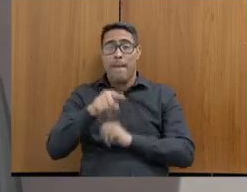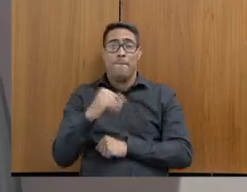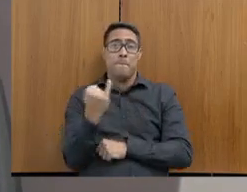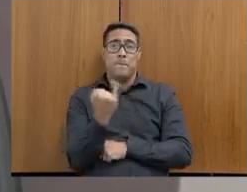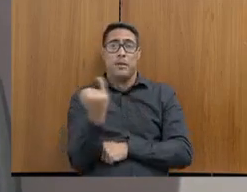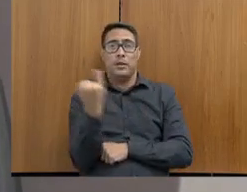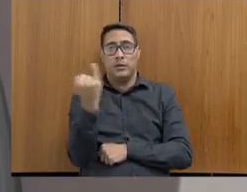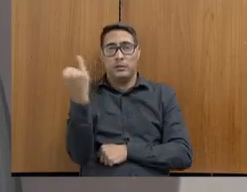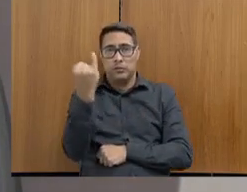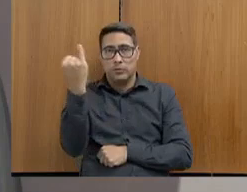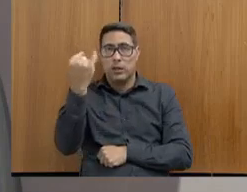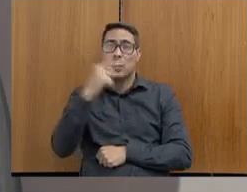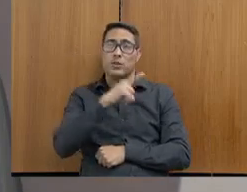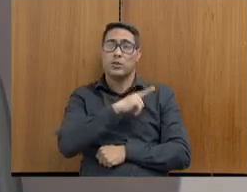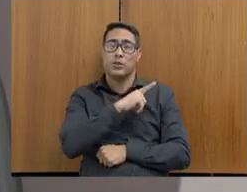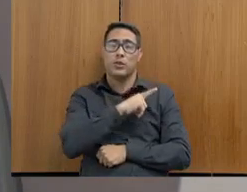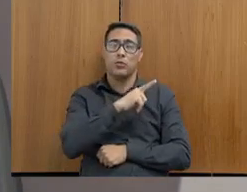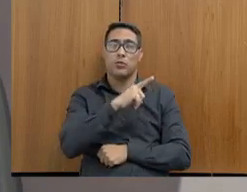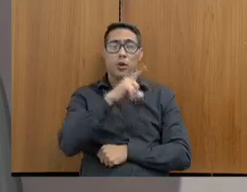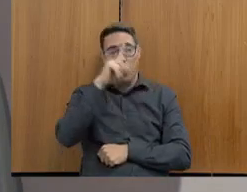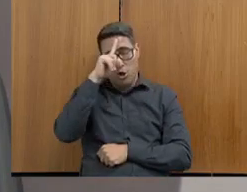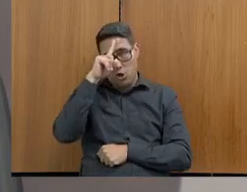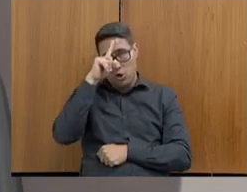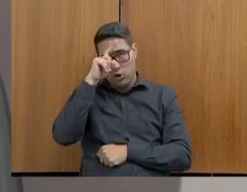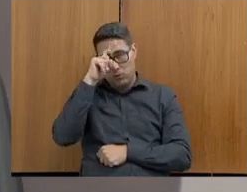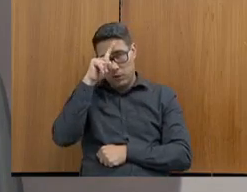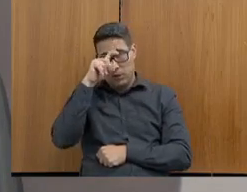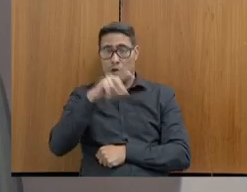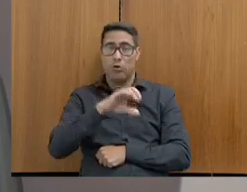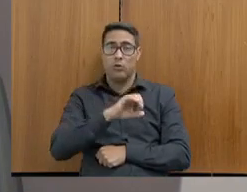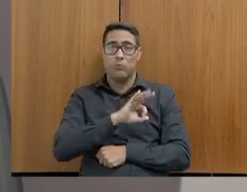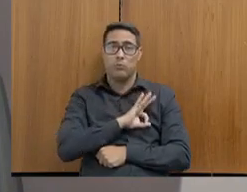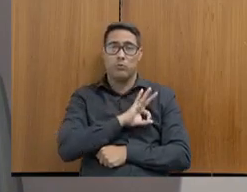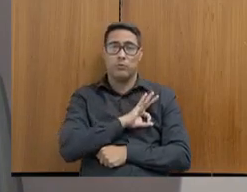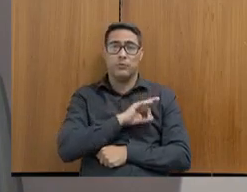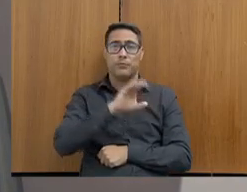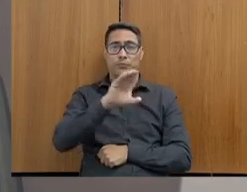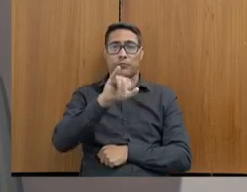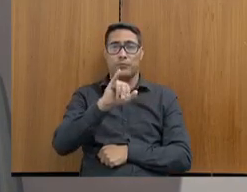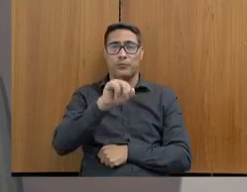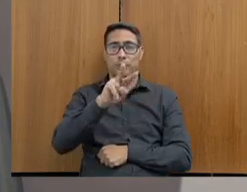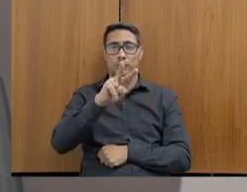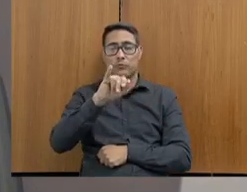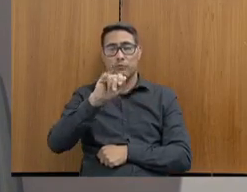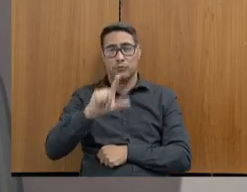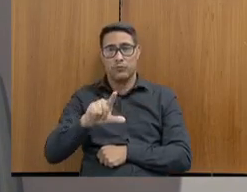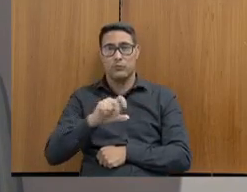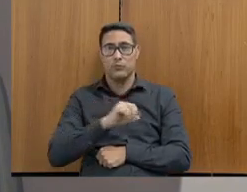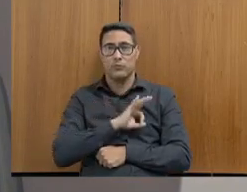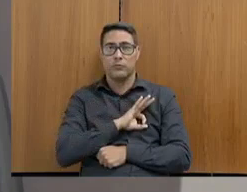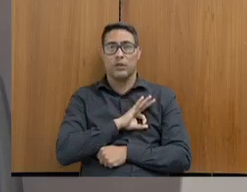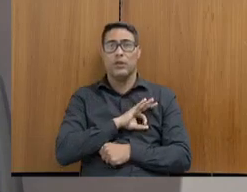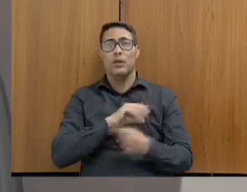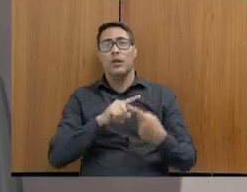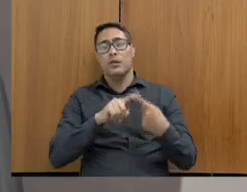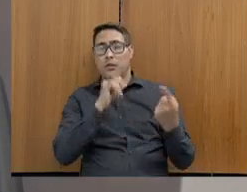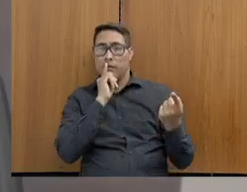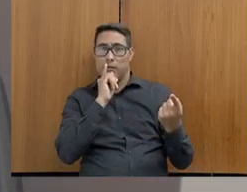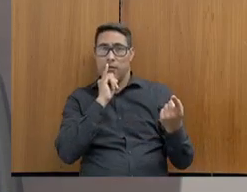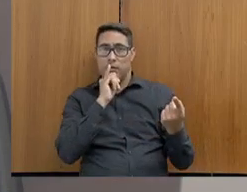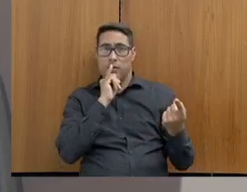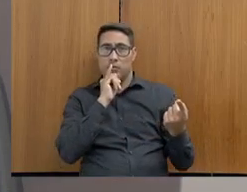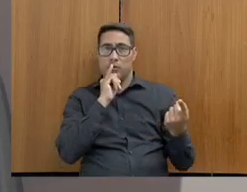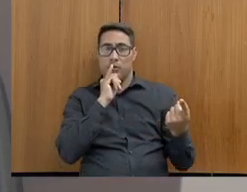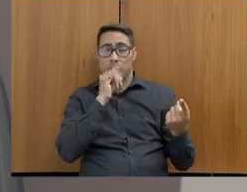do nosso Hospital da Polícia Civil é o Projeto boas vindas que é um projeto de acompanhamento servidores que estão estágio